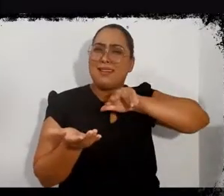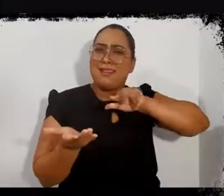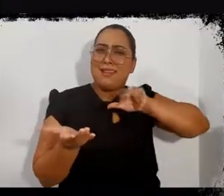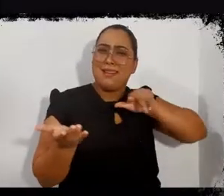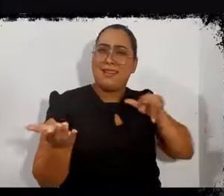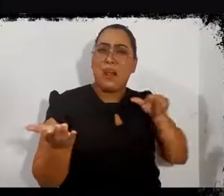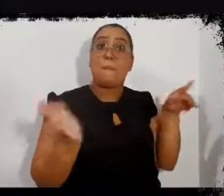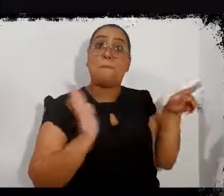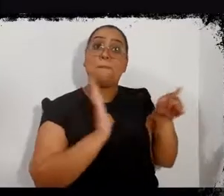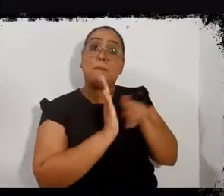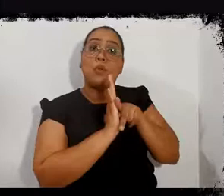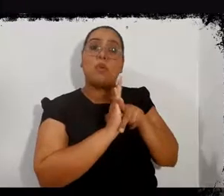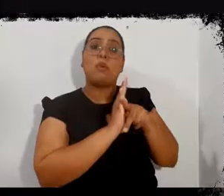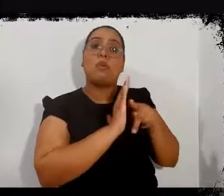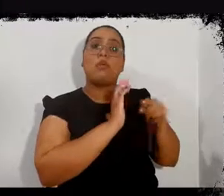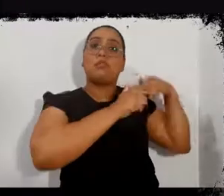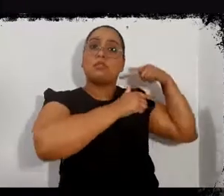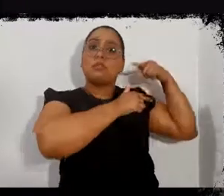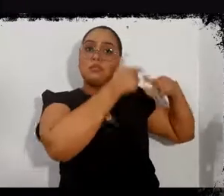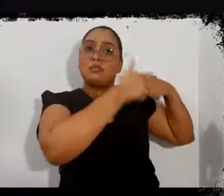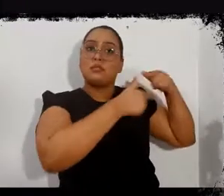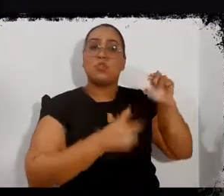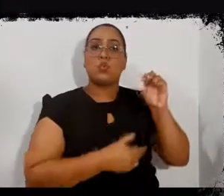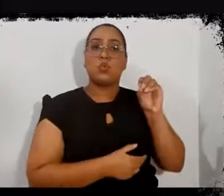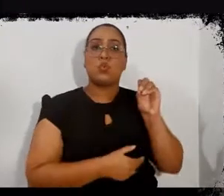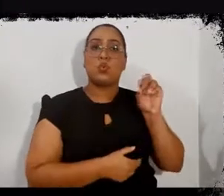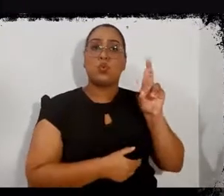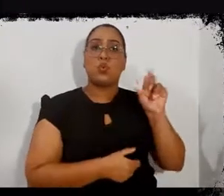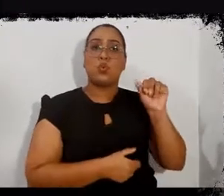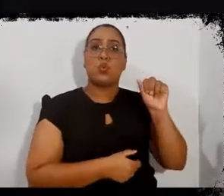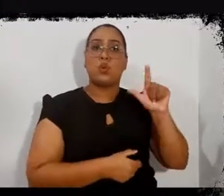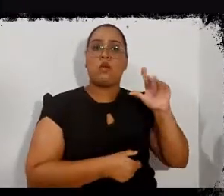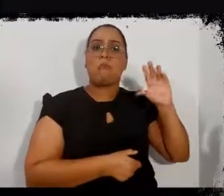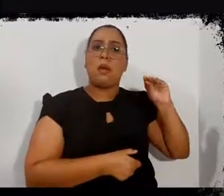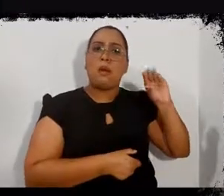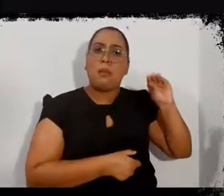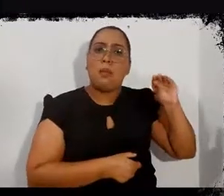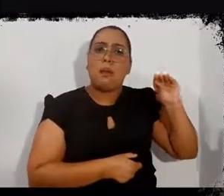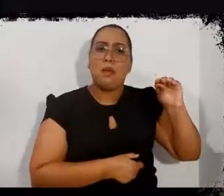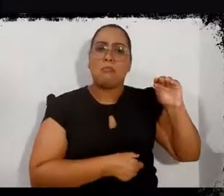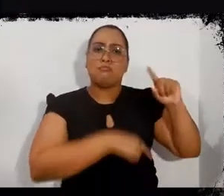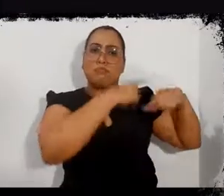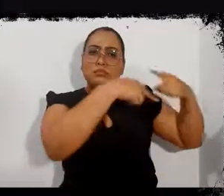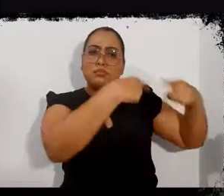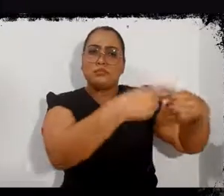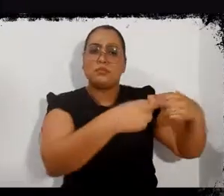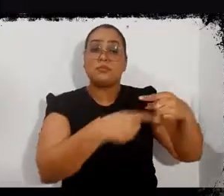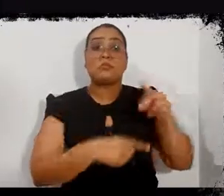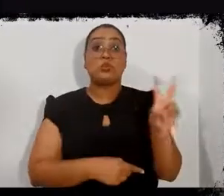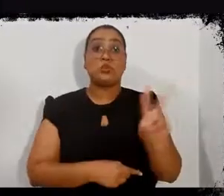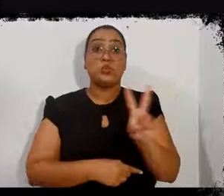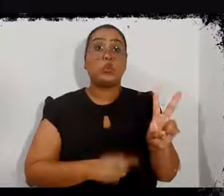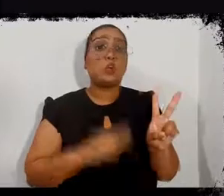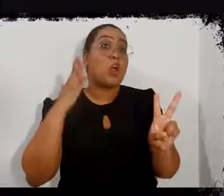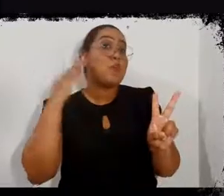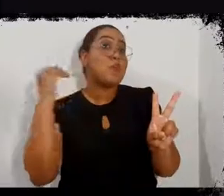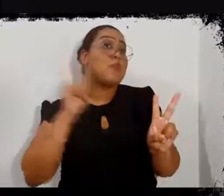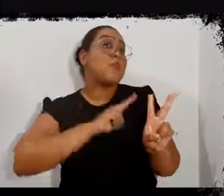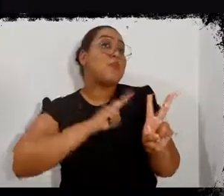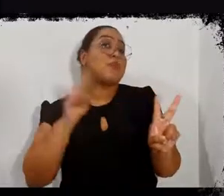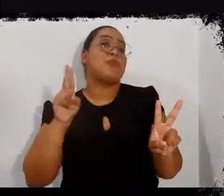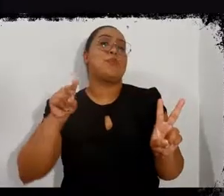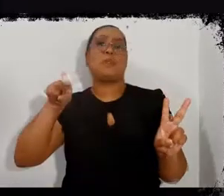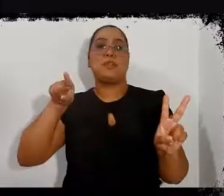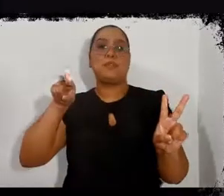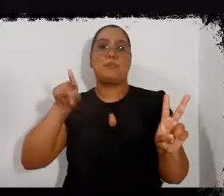oral. Esses pesquisadores se tornaram conhecidos como os Irmãos Grimm